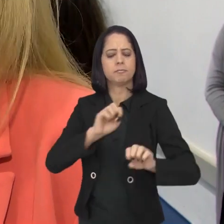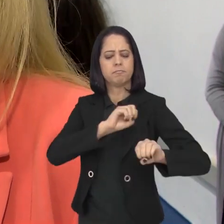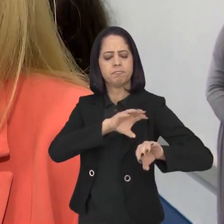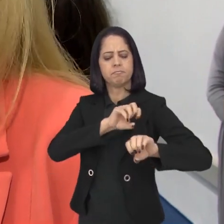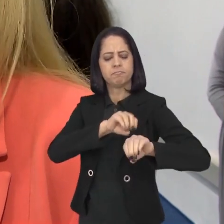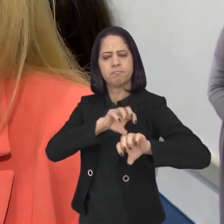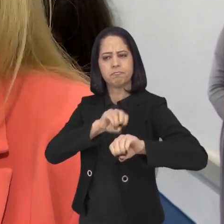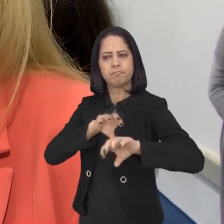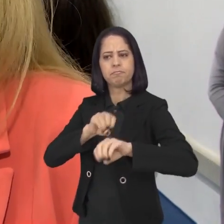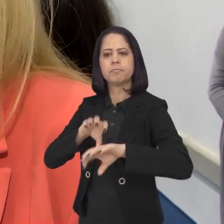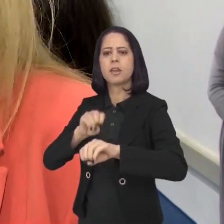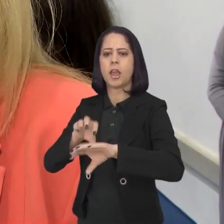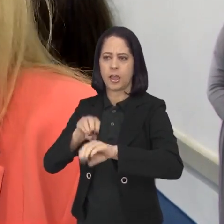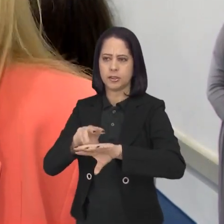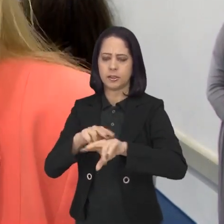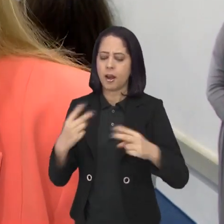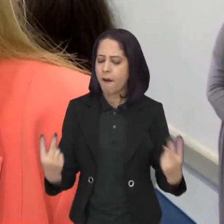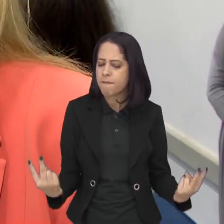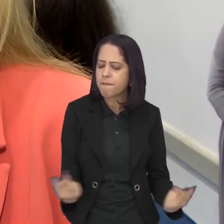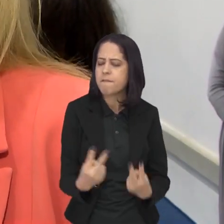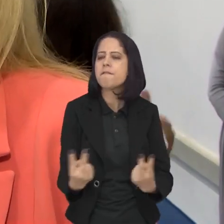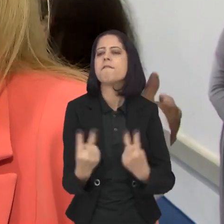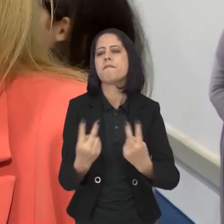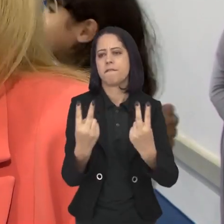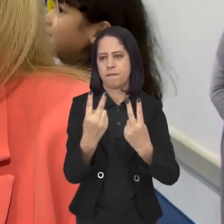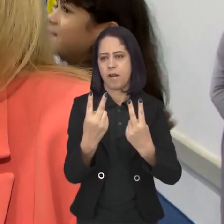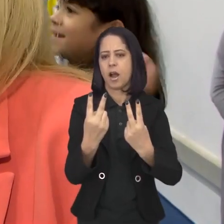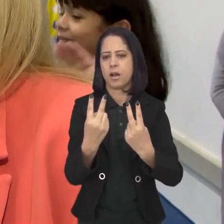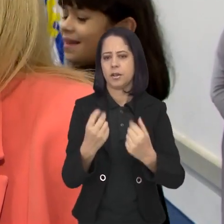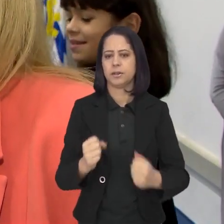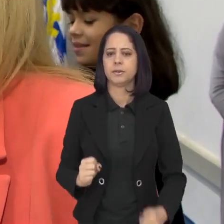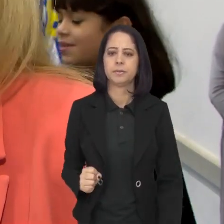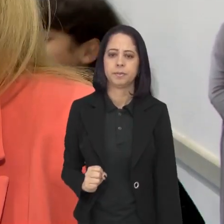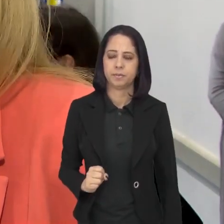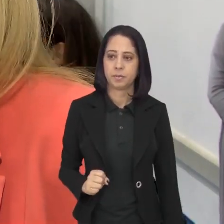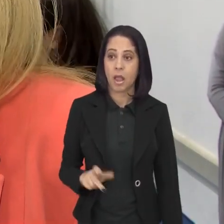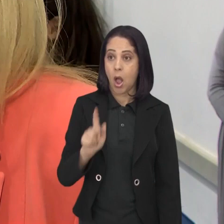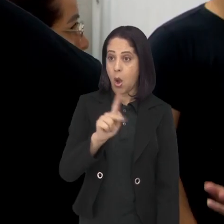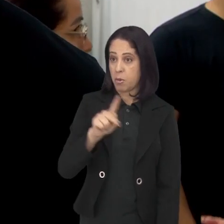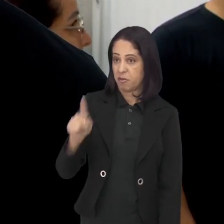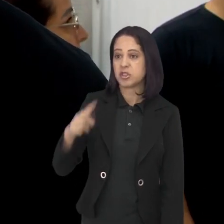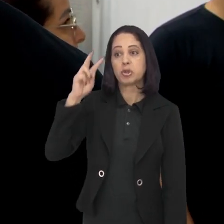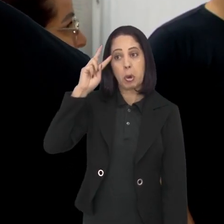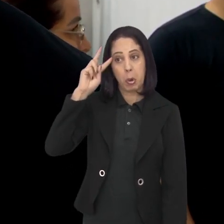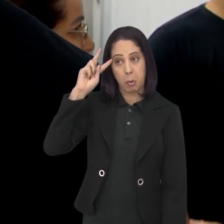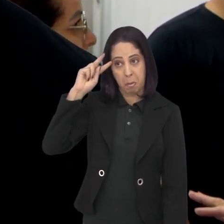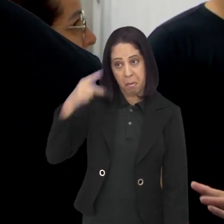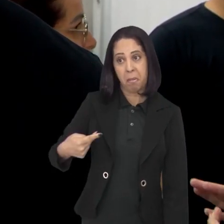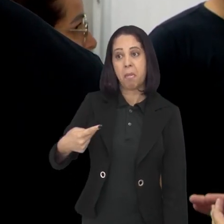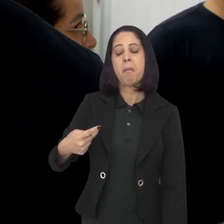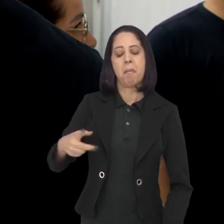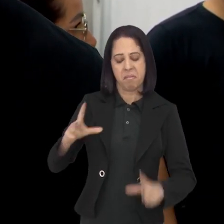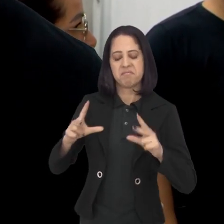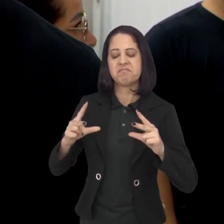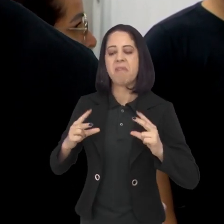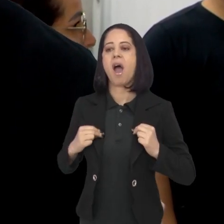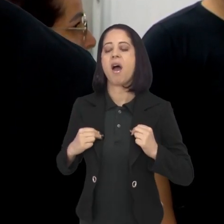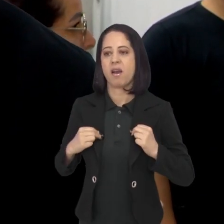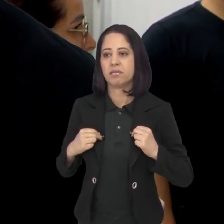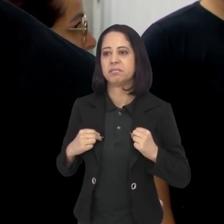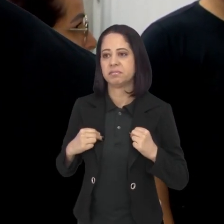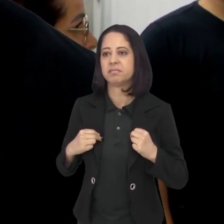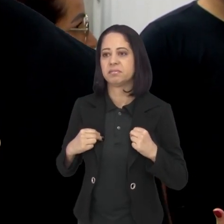valores importantes para as famílias dos alunos com quem ele trabalha. O professor Felipe merece todo